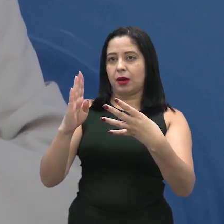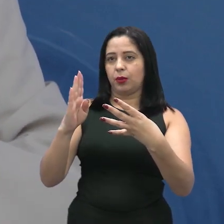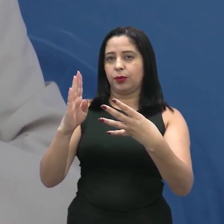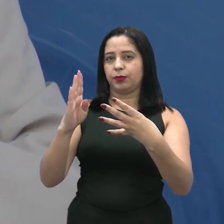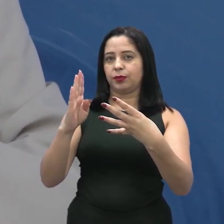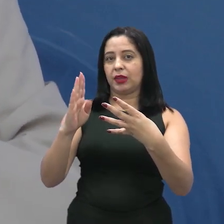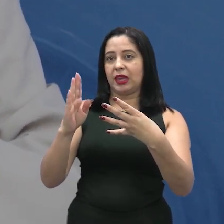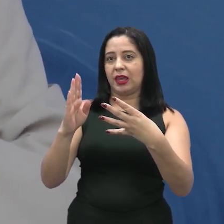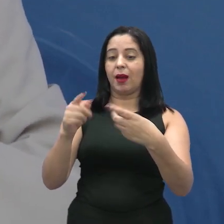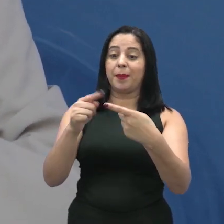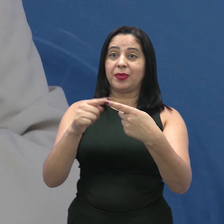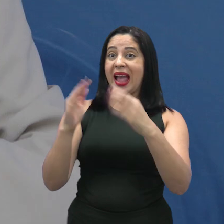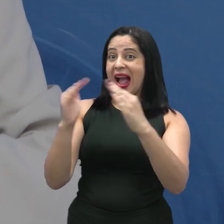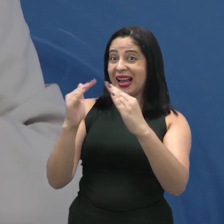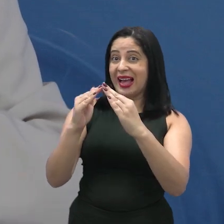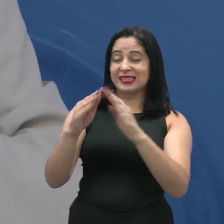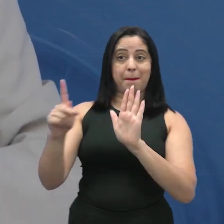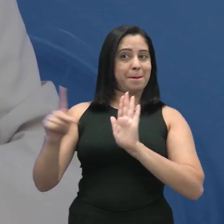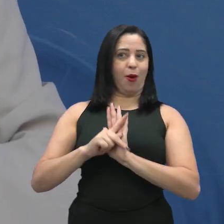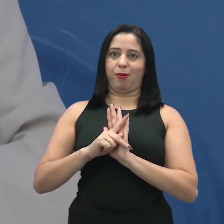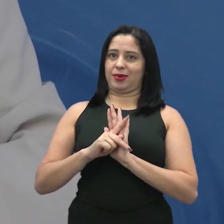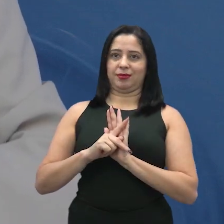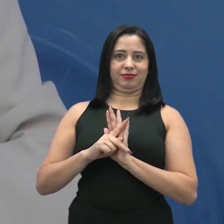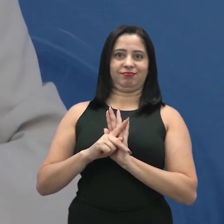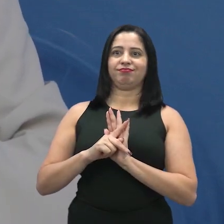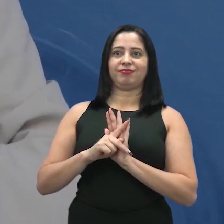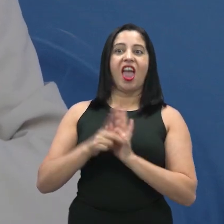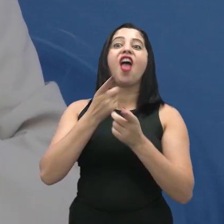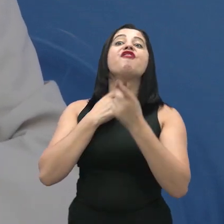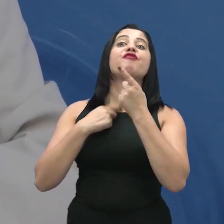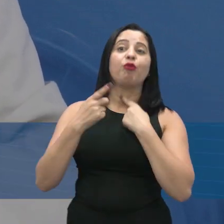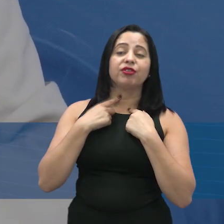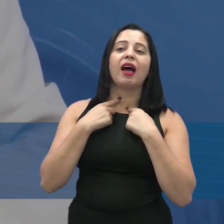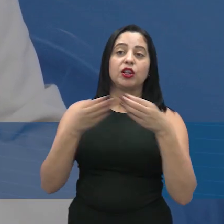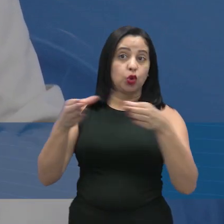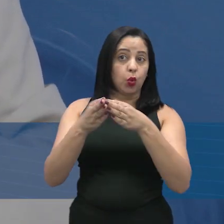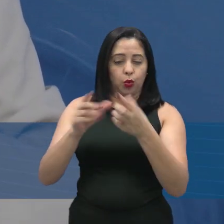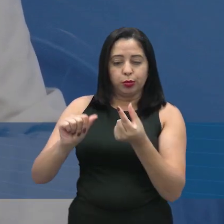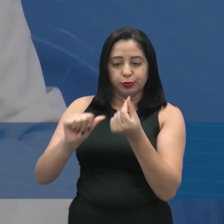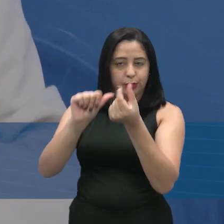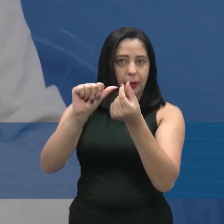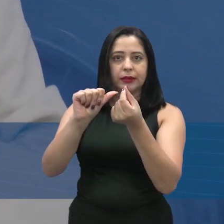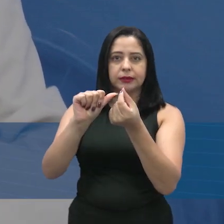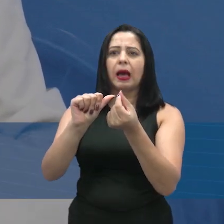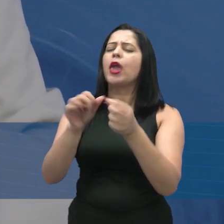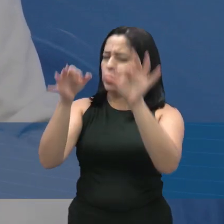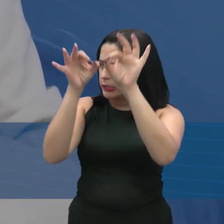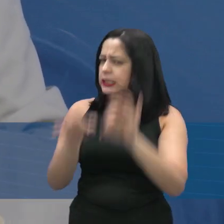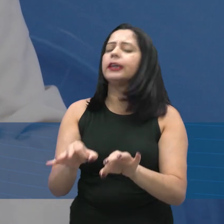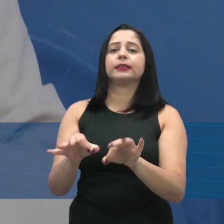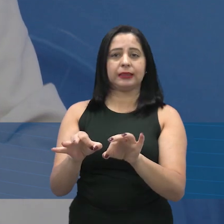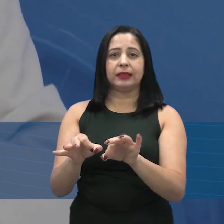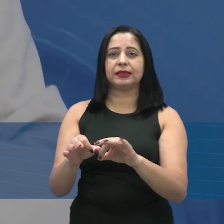moradia. A casa própria é o desejo da classe média. Não tenho a menor dúvida,